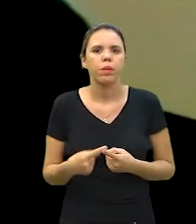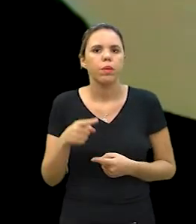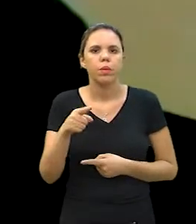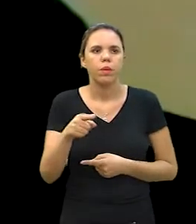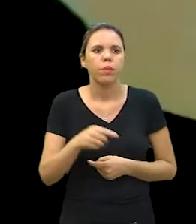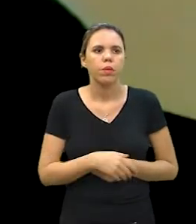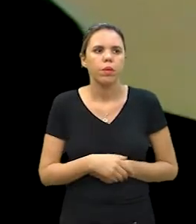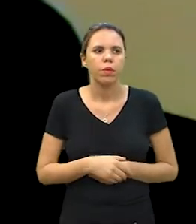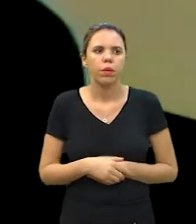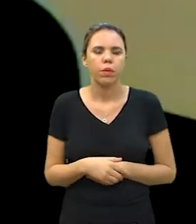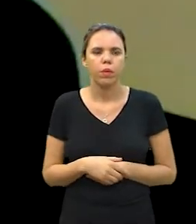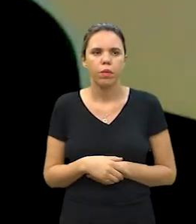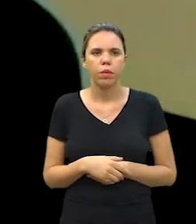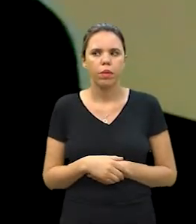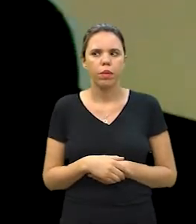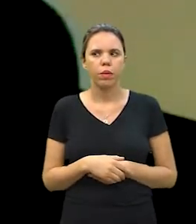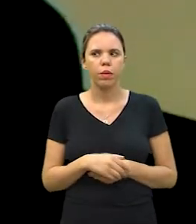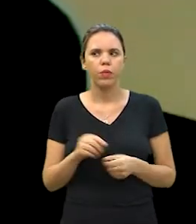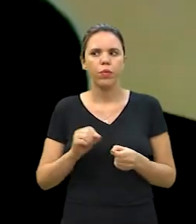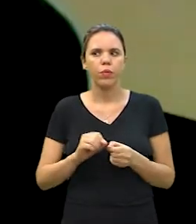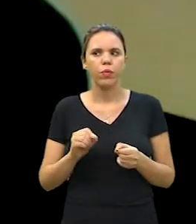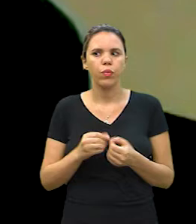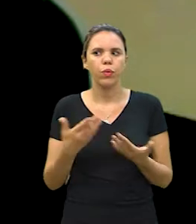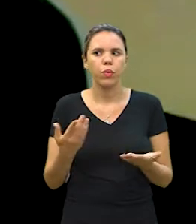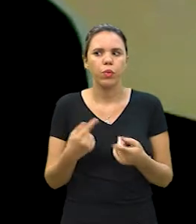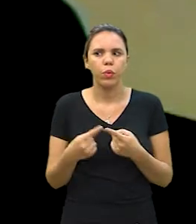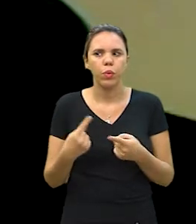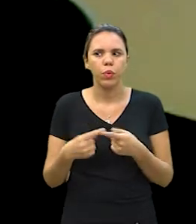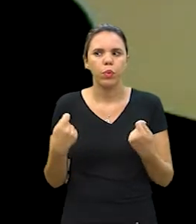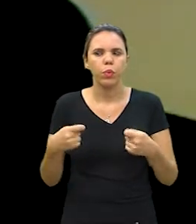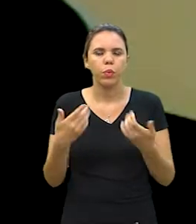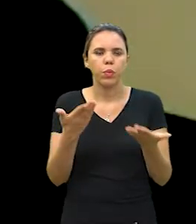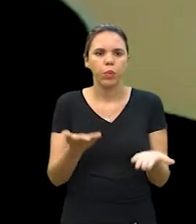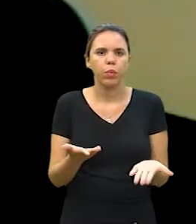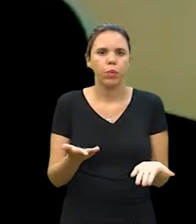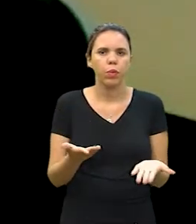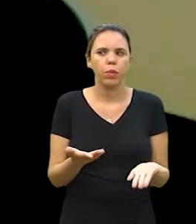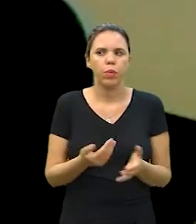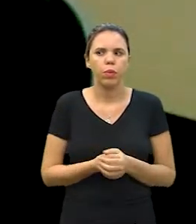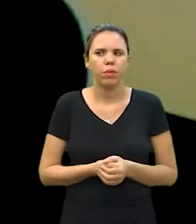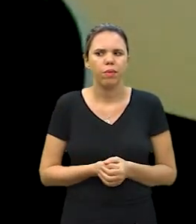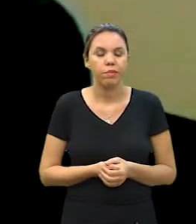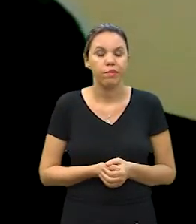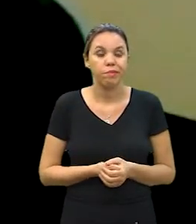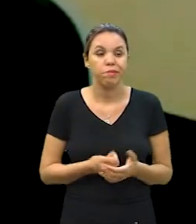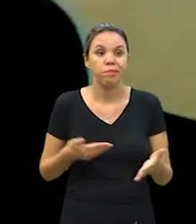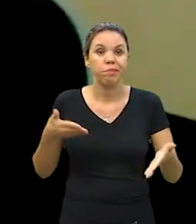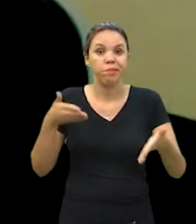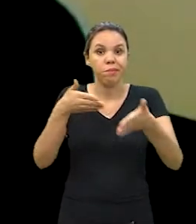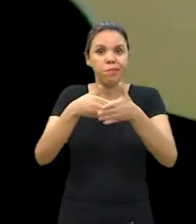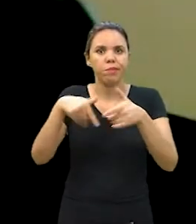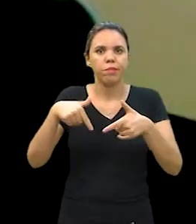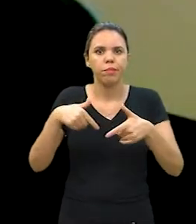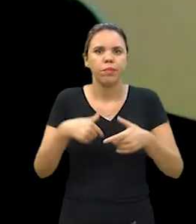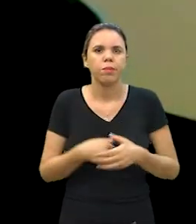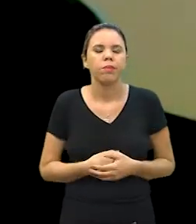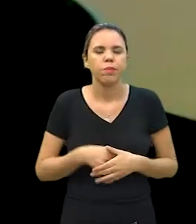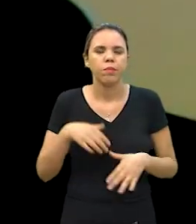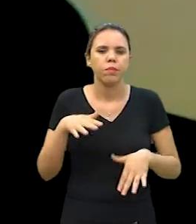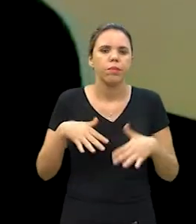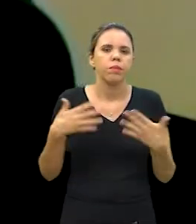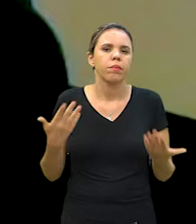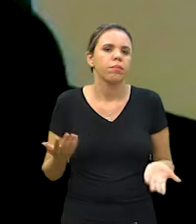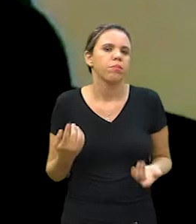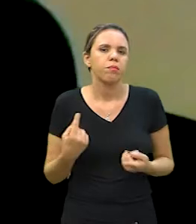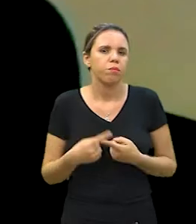que você, o que você foi fazer, qual foi a necessidade, o que te impediu de trabalhar muitas